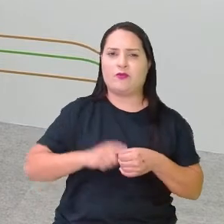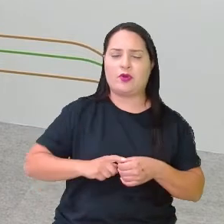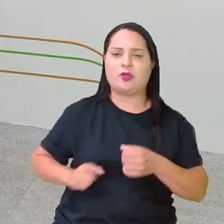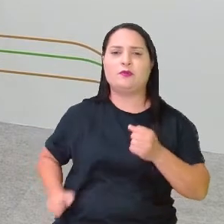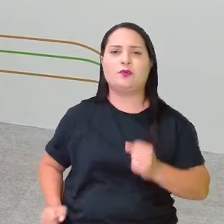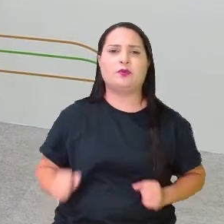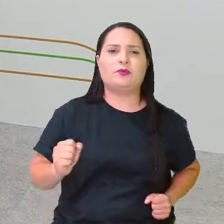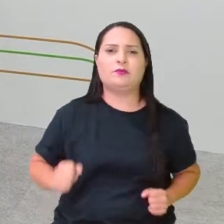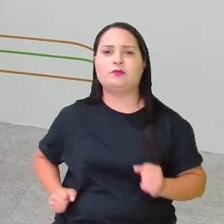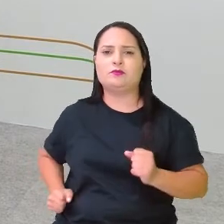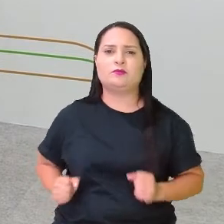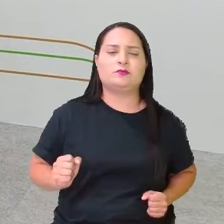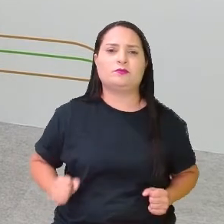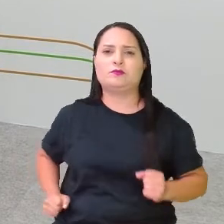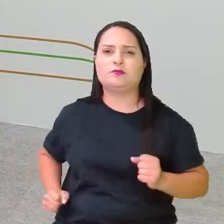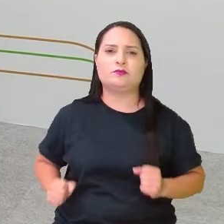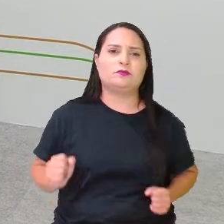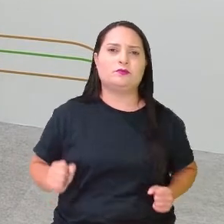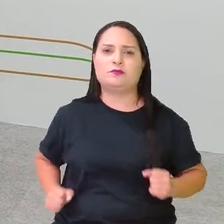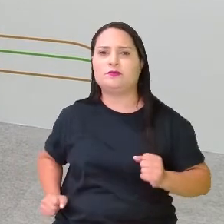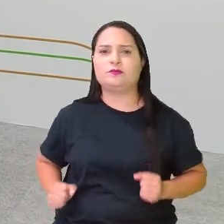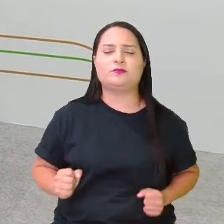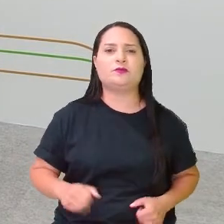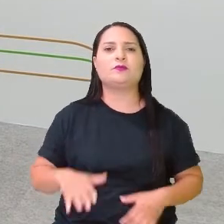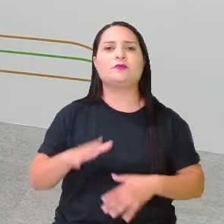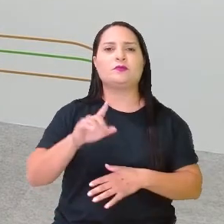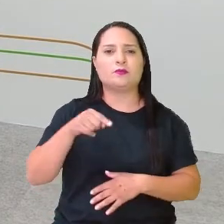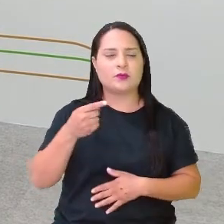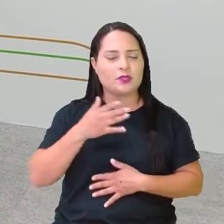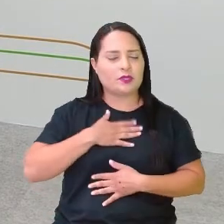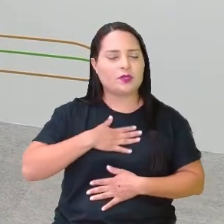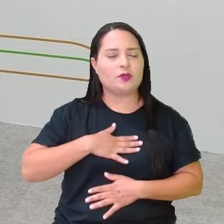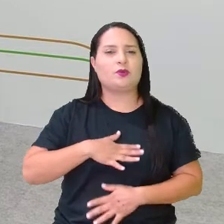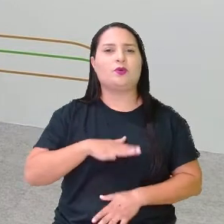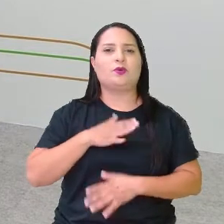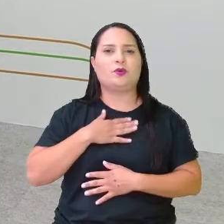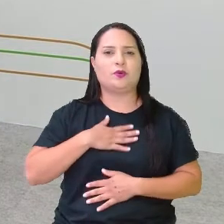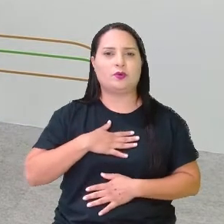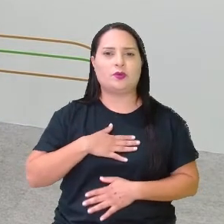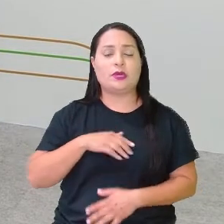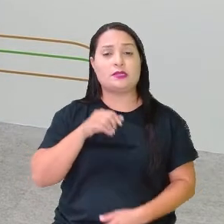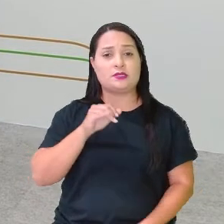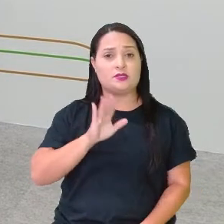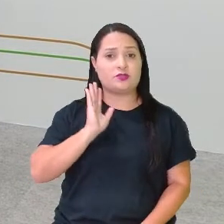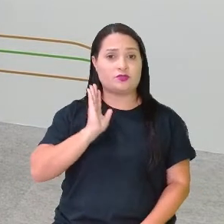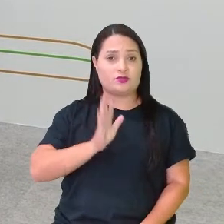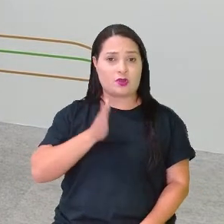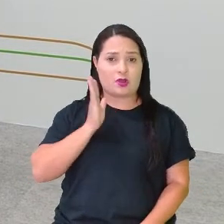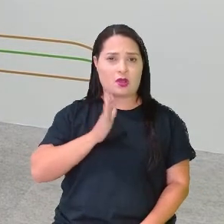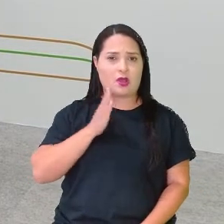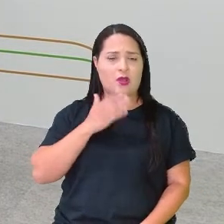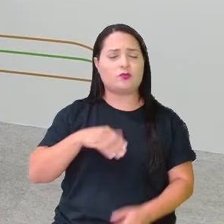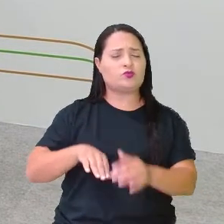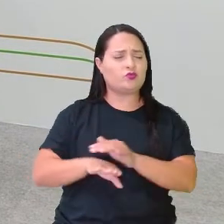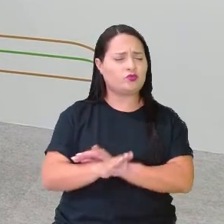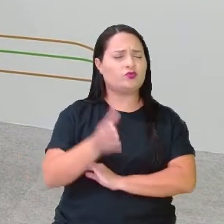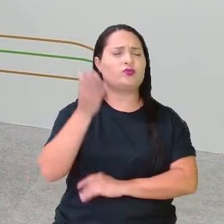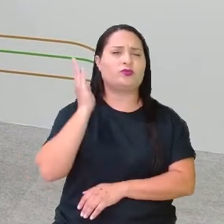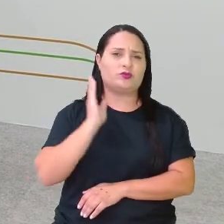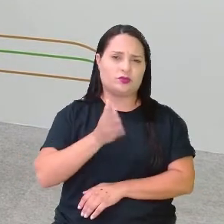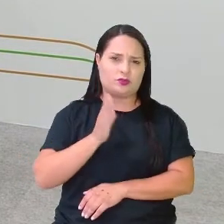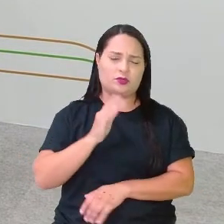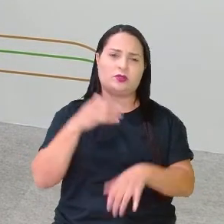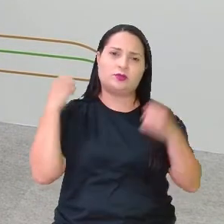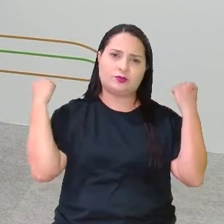lá, correu os 30, depois descansou. Se você já é uma pessoa que costuma fazer